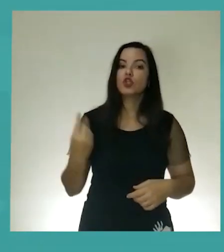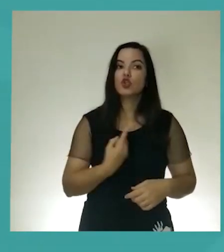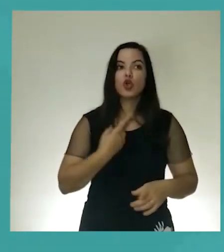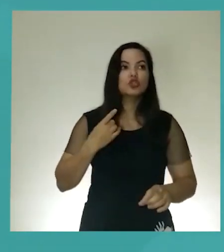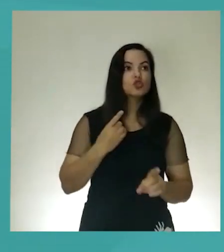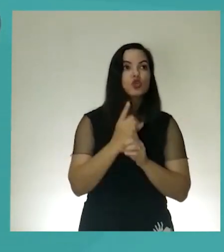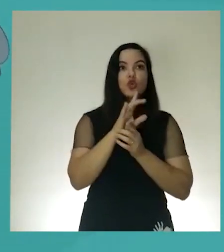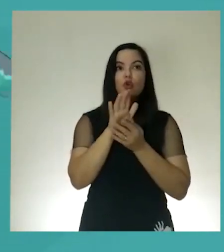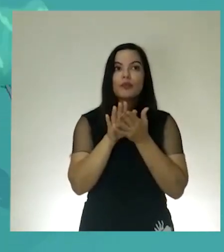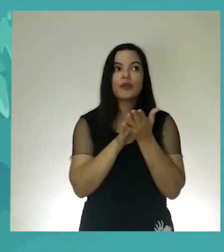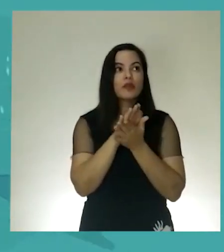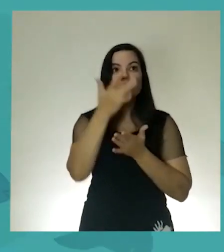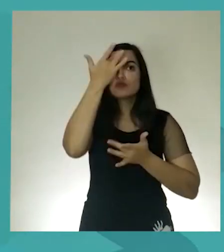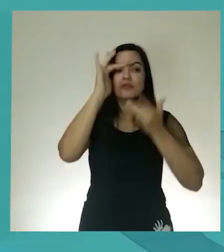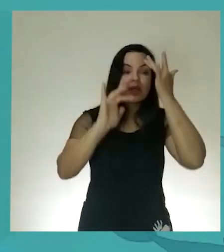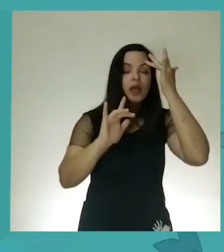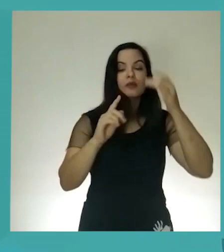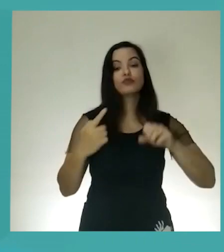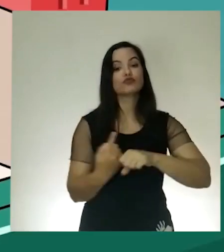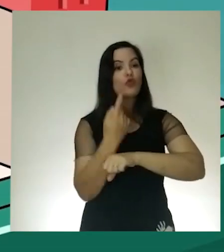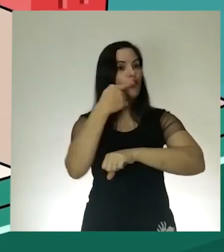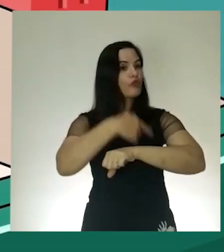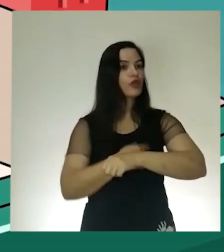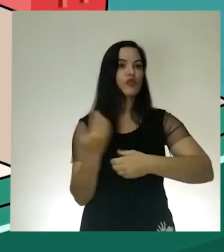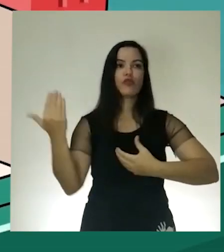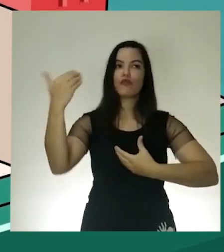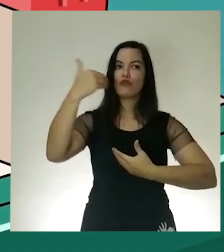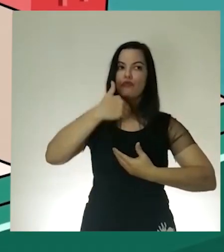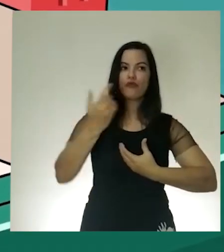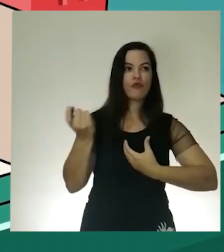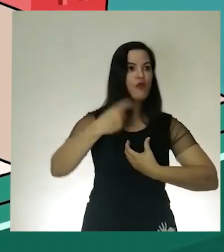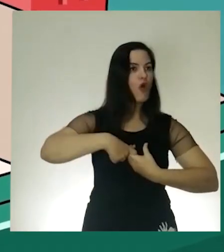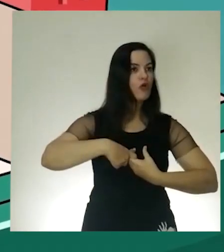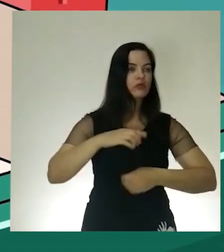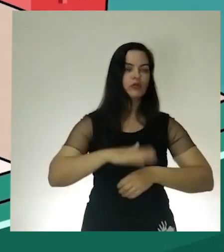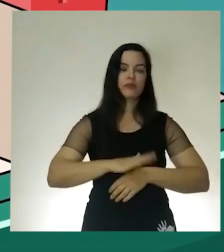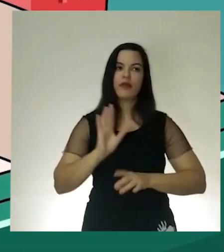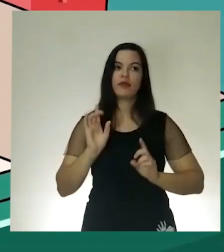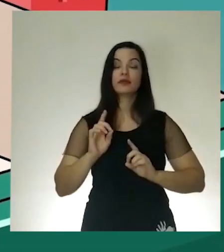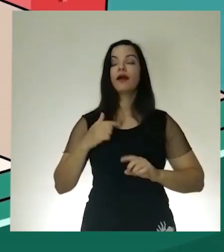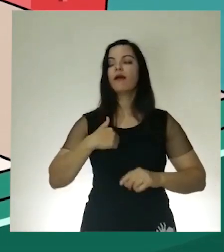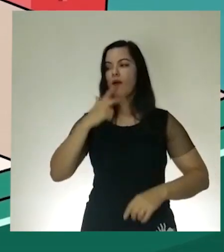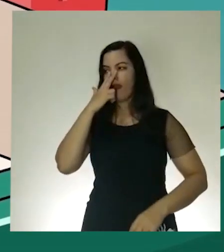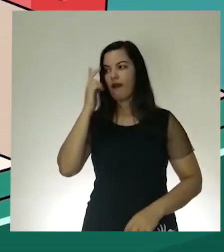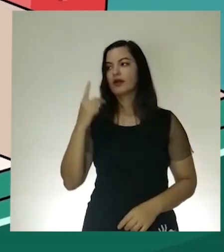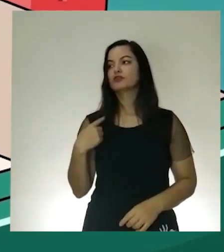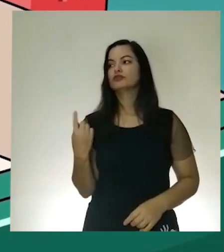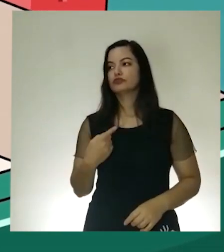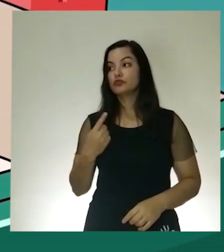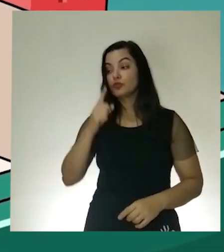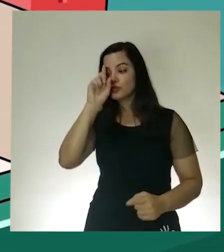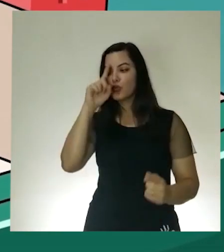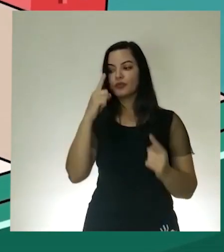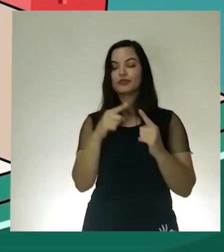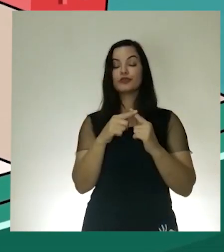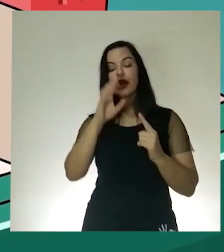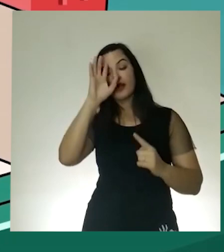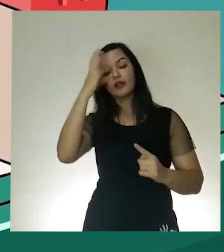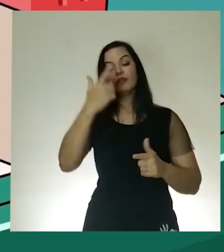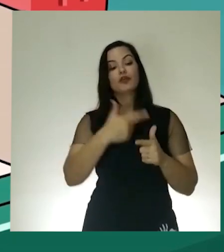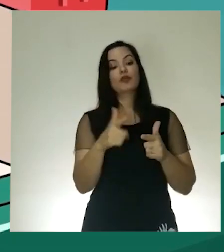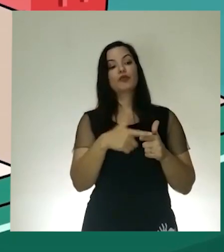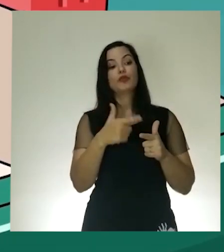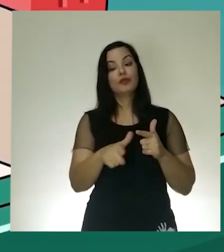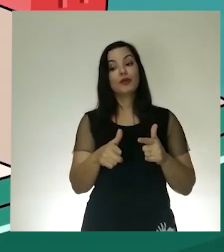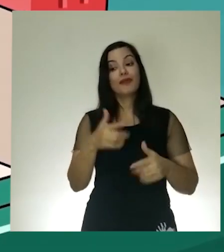de errado por aqui, os golfinhos não voltam mais. Ei, acho que essa é a nossa missão. Resolver o problema que está